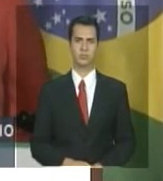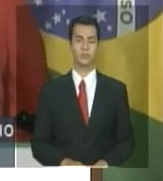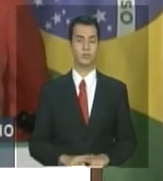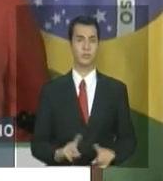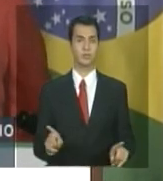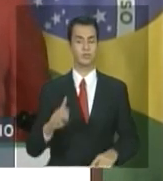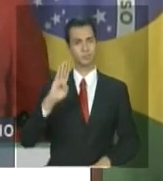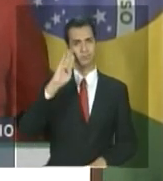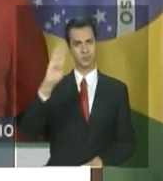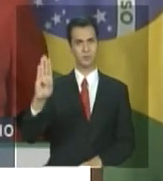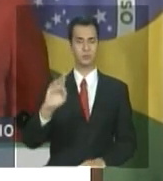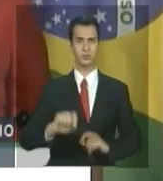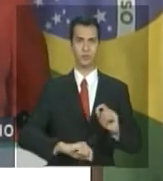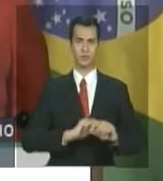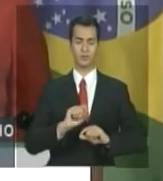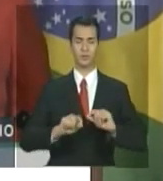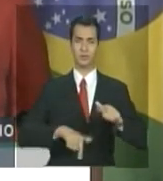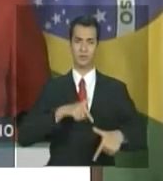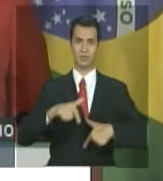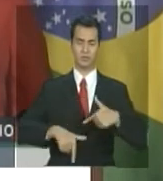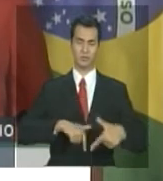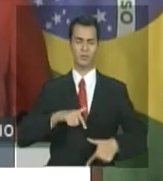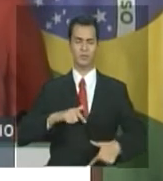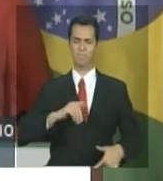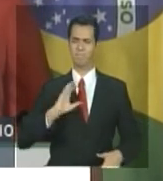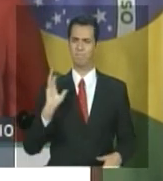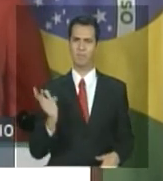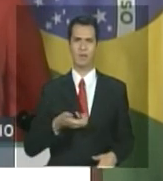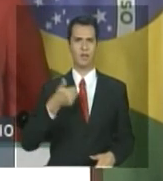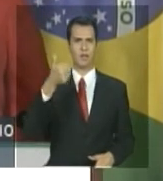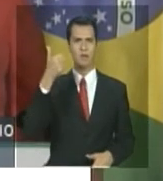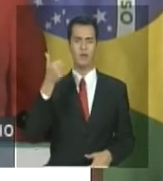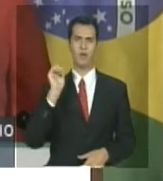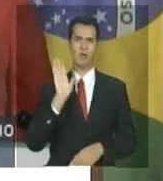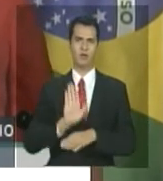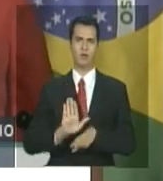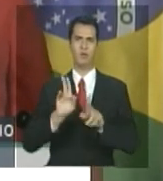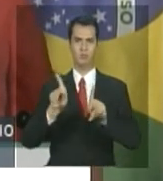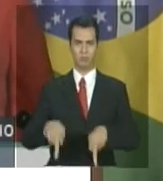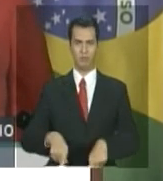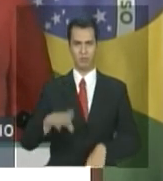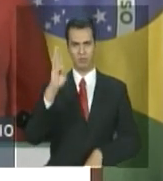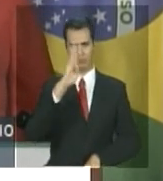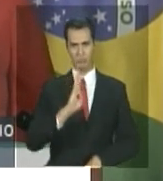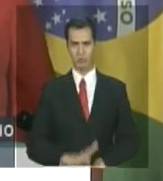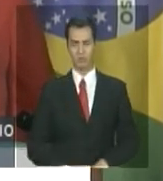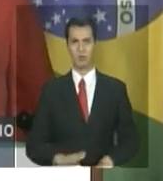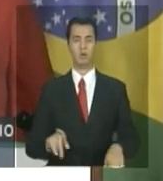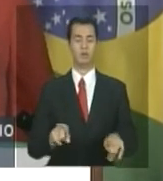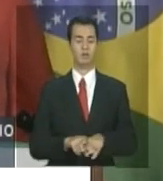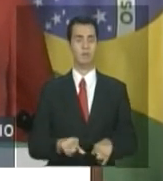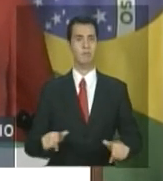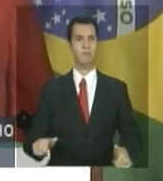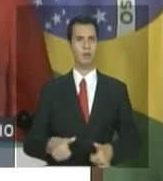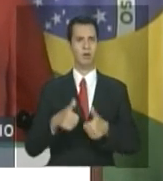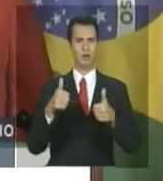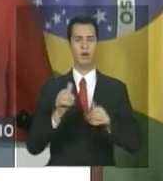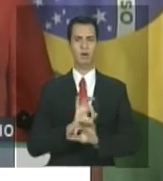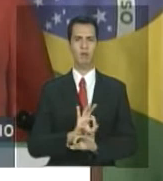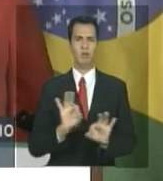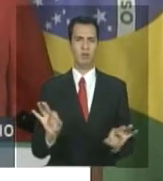sobretudo, maior eficiência para a população brasileira e, portanto, uma melhoria na qualidade do.